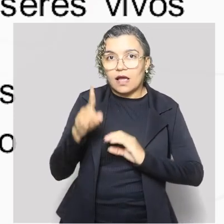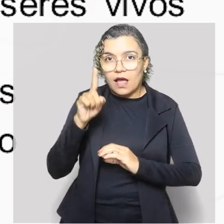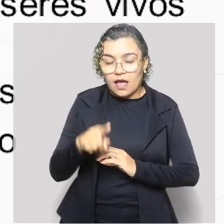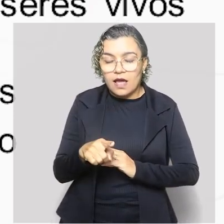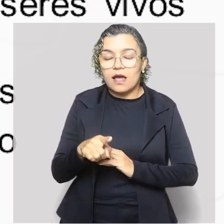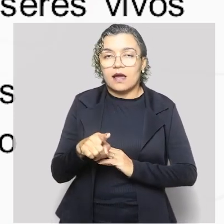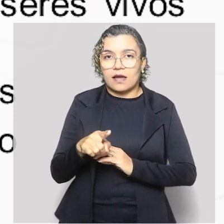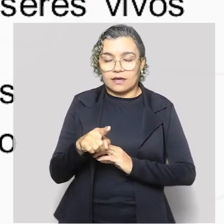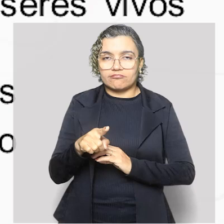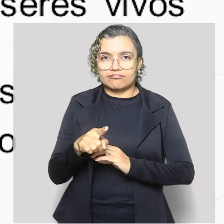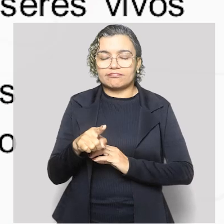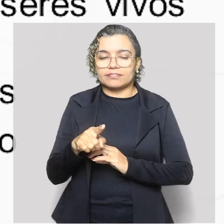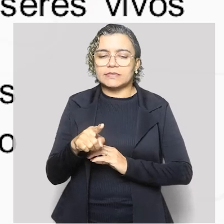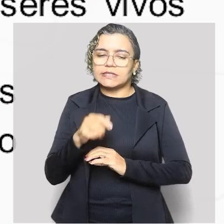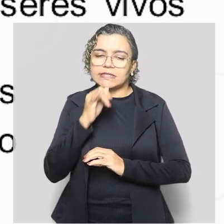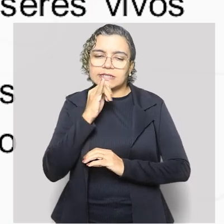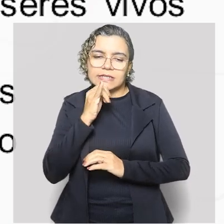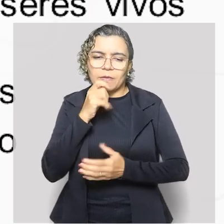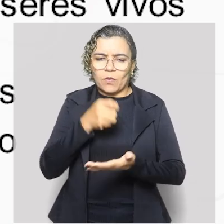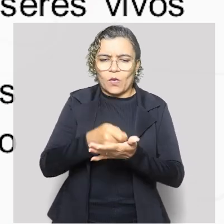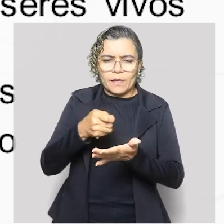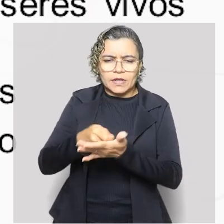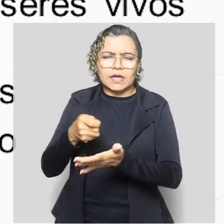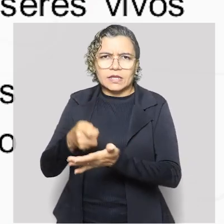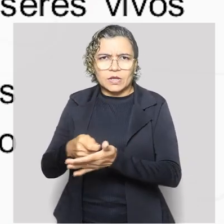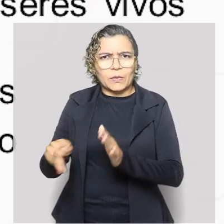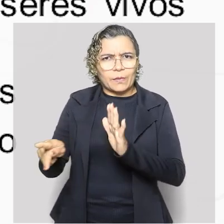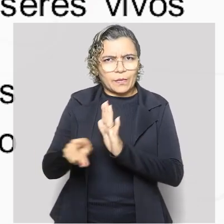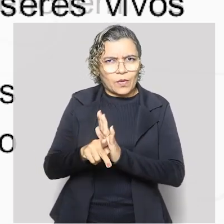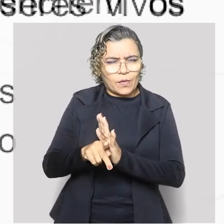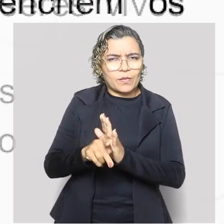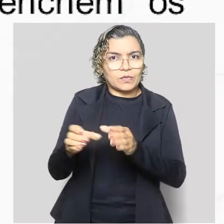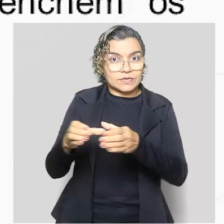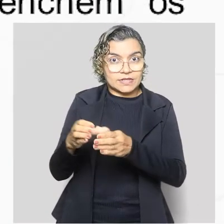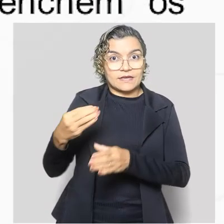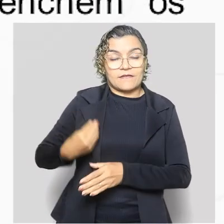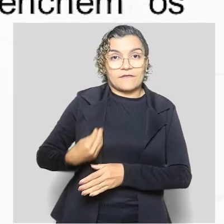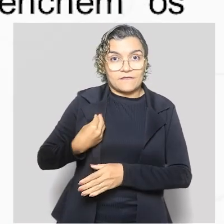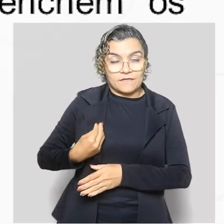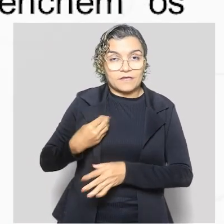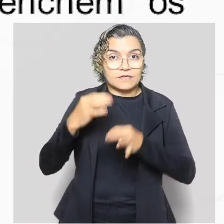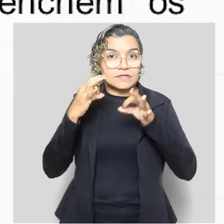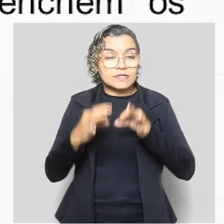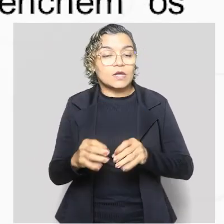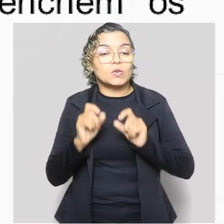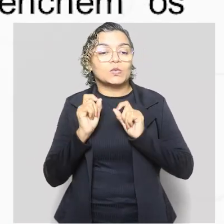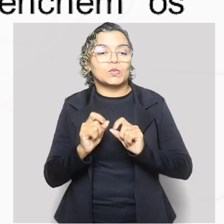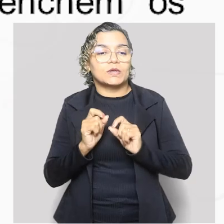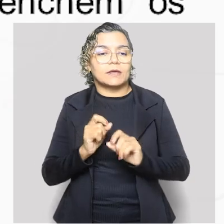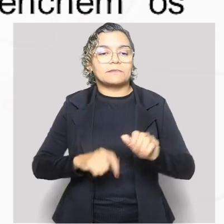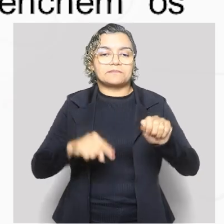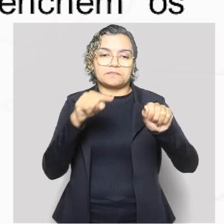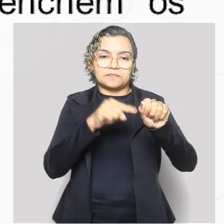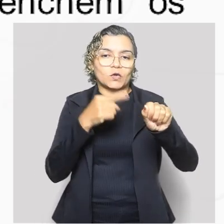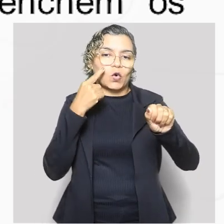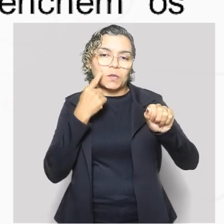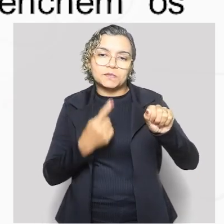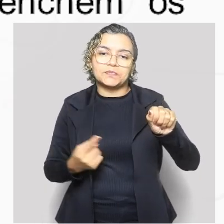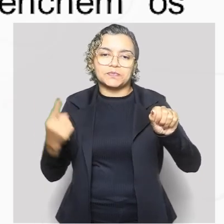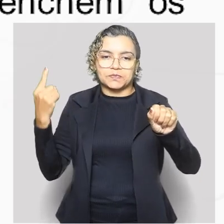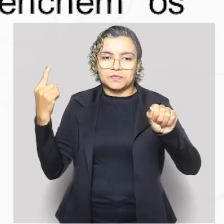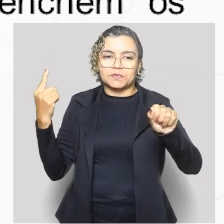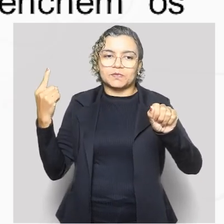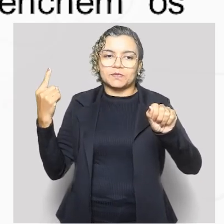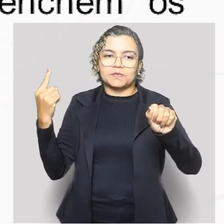obrigatório para ser classificado como ser vivo, é correto afirmar que Os vírus e as bactérias são seres vivos,